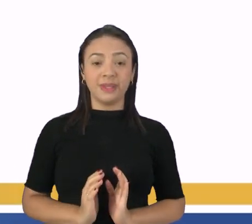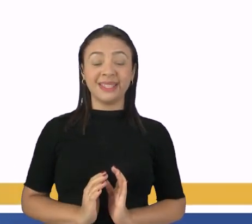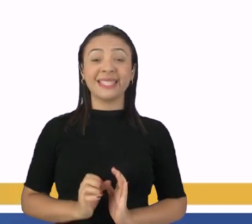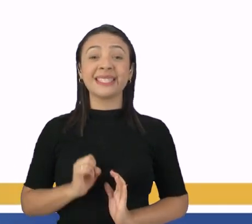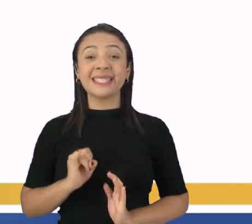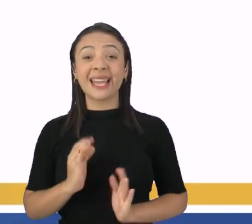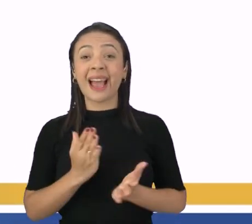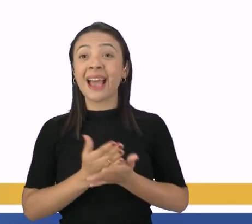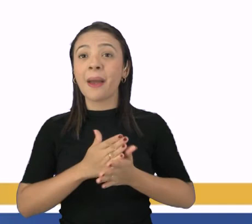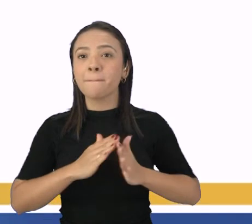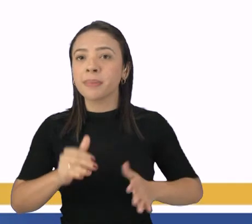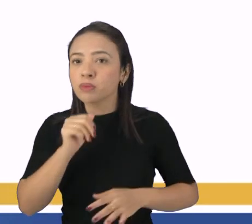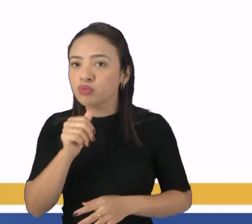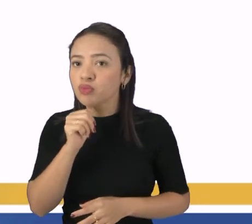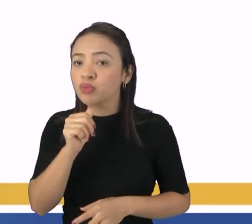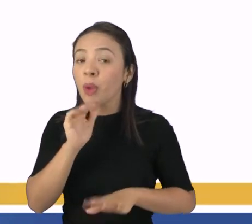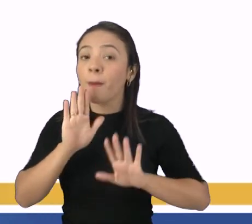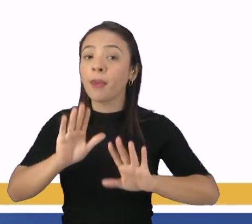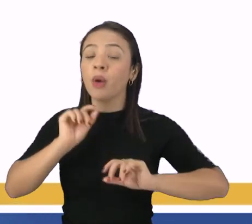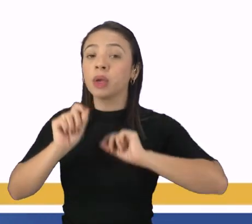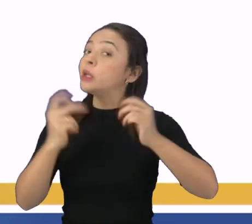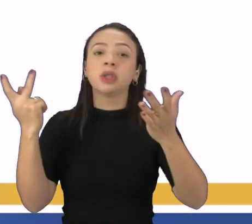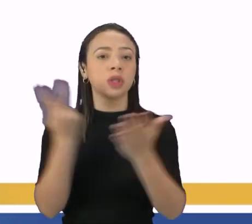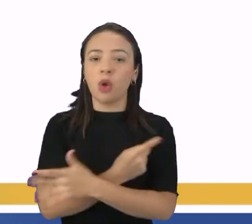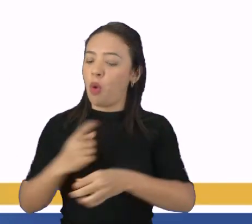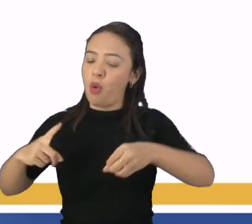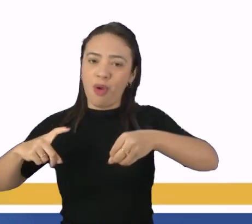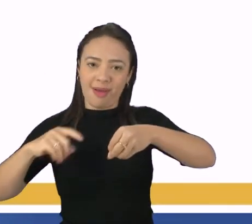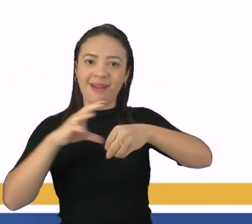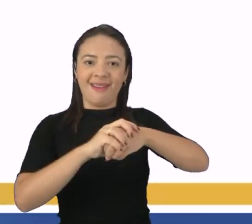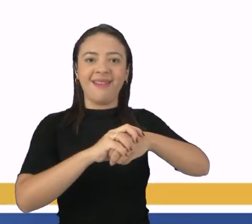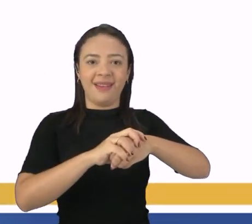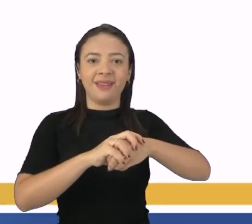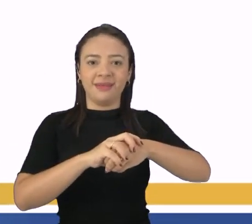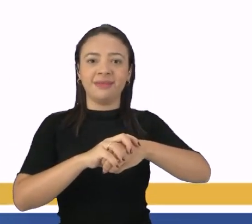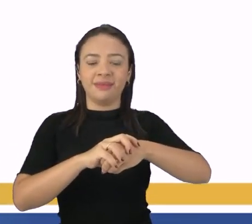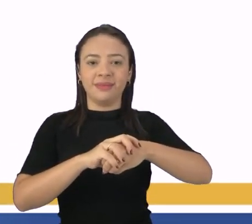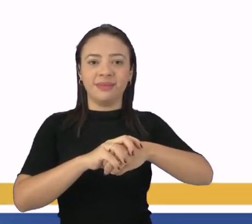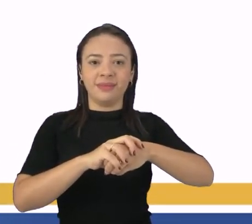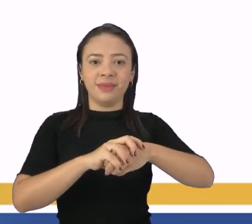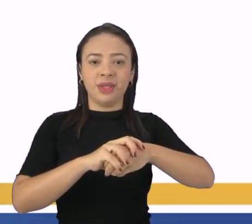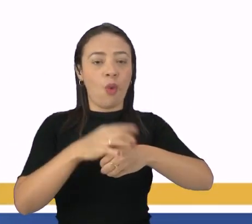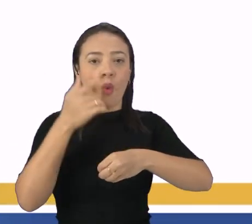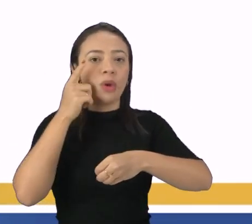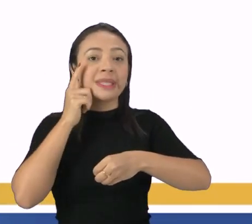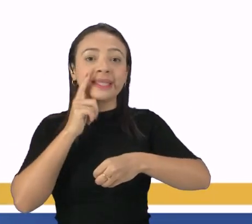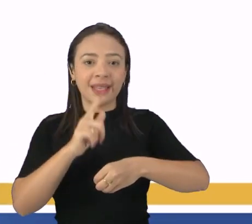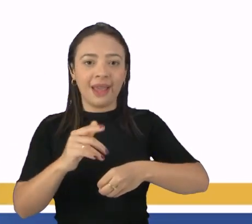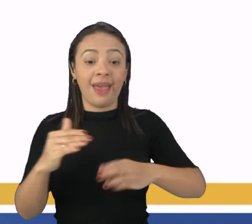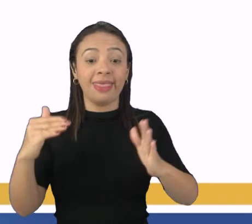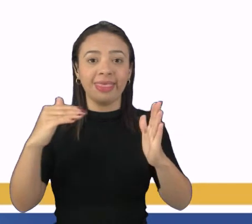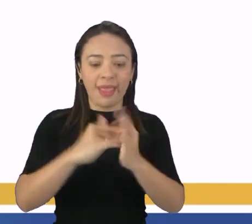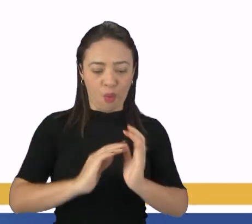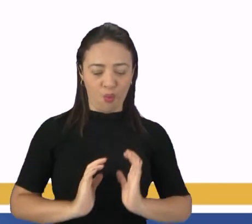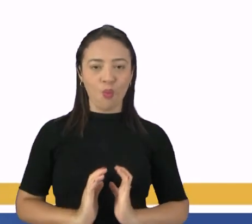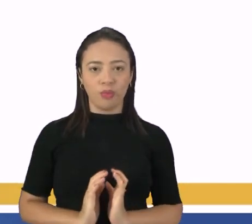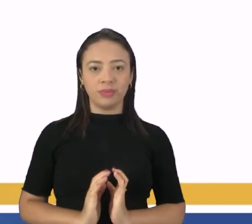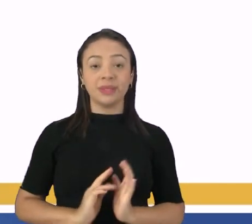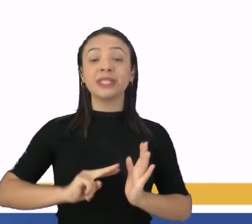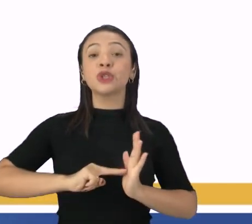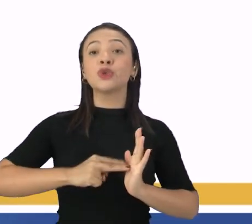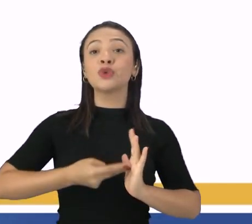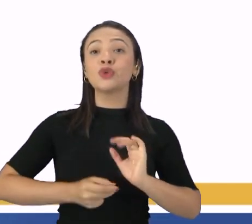final do ciclo menstrual da mulher e não ocorre, né, não chega até o útero esse embrião, esse zigoto,